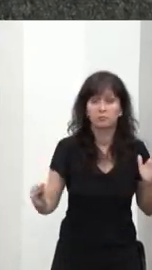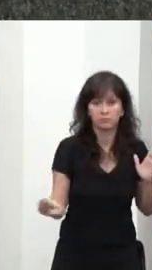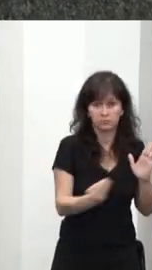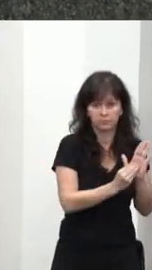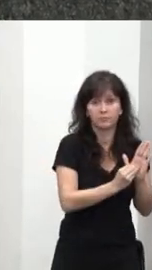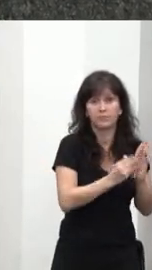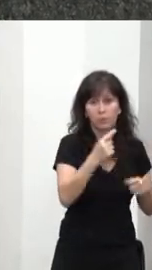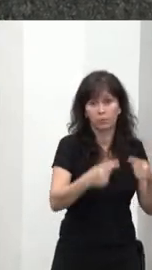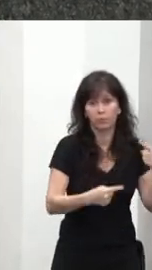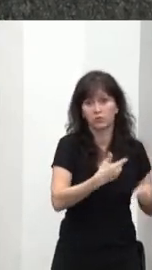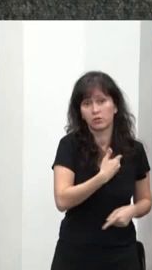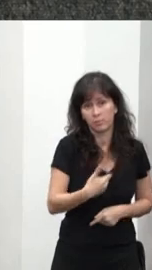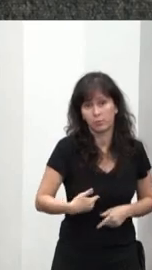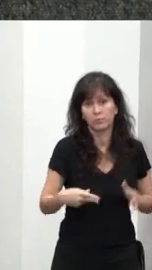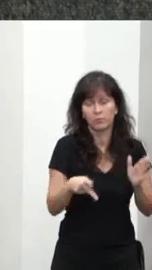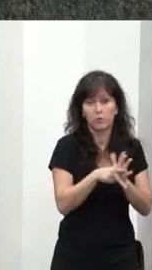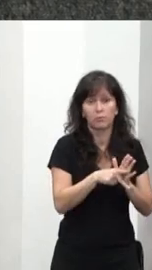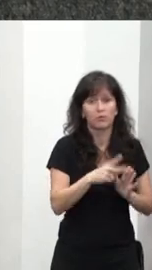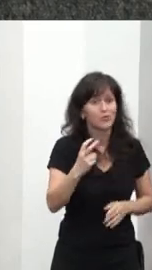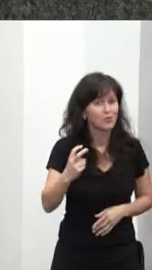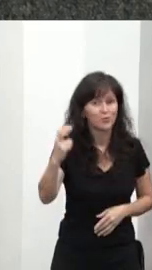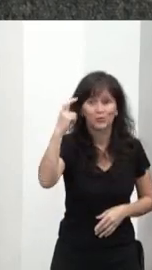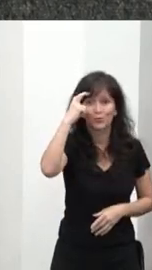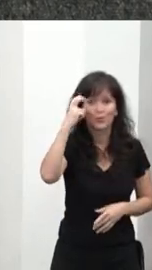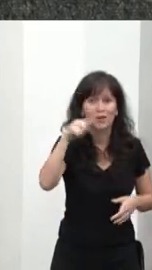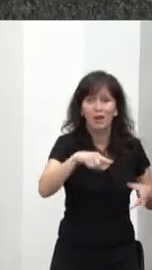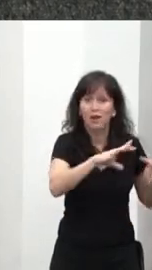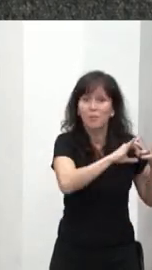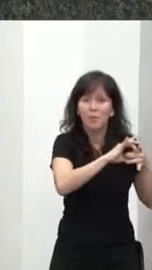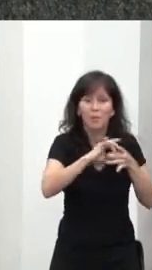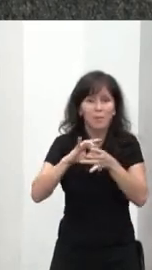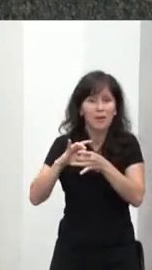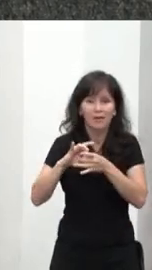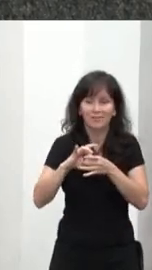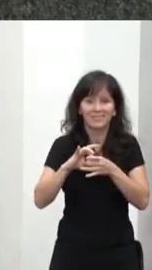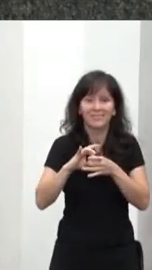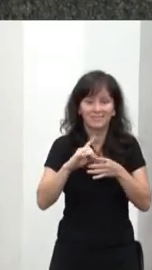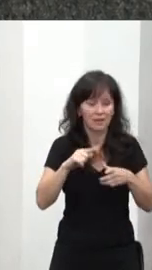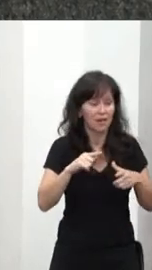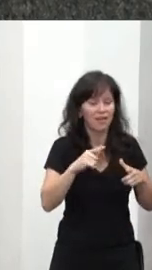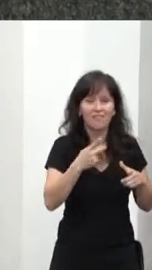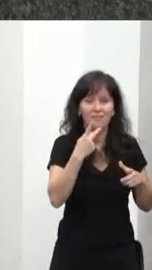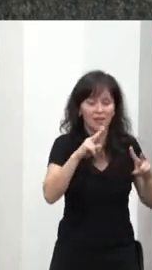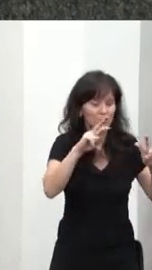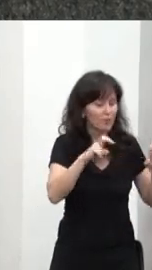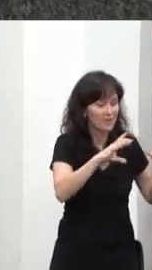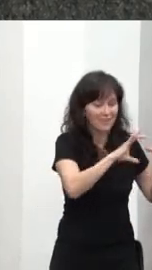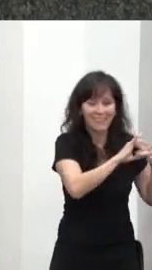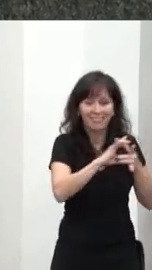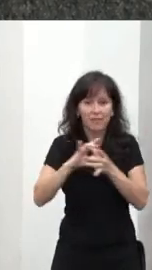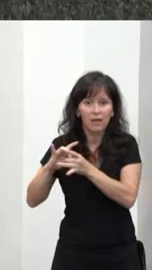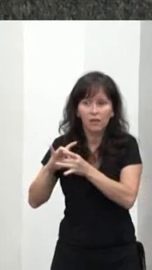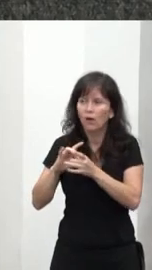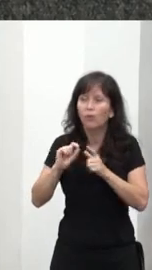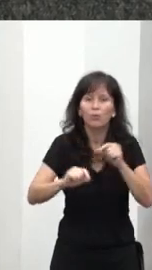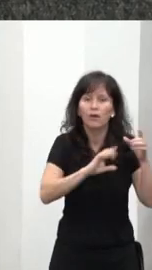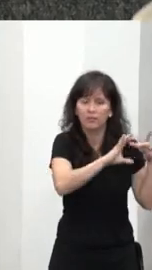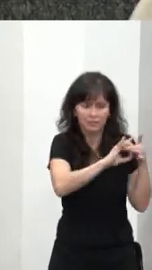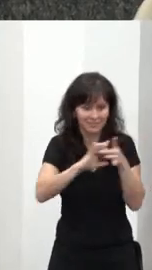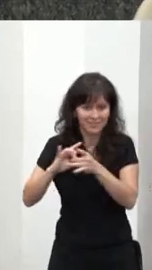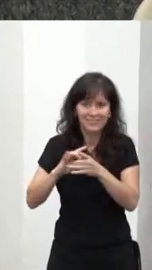políticas públicas de Cultura faz parte da cadeia toda vez que a gente falar cadeia gera emprego se a gente não entender esse Trabalhador de como parte da